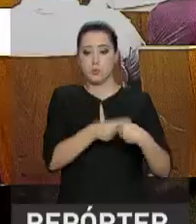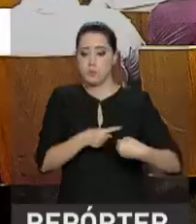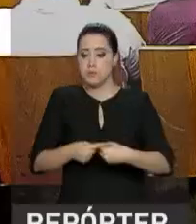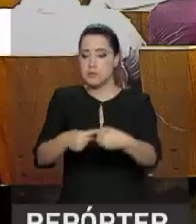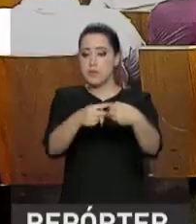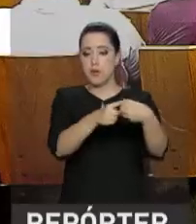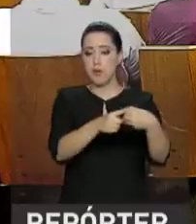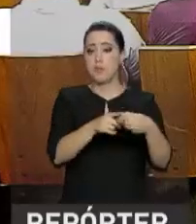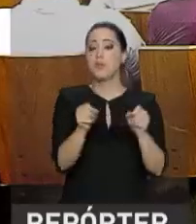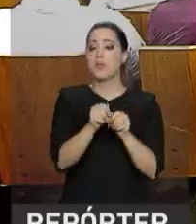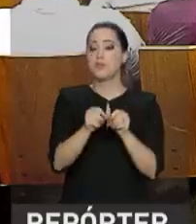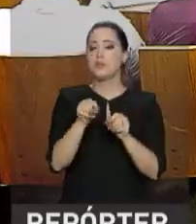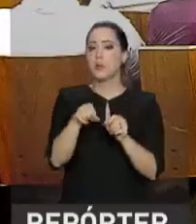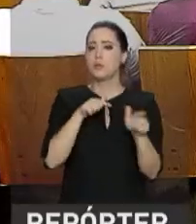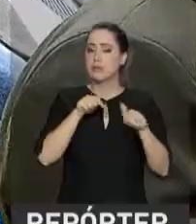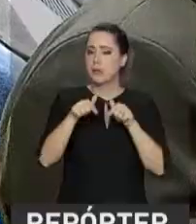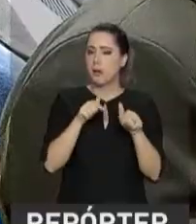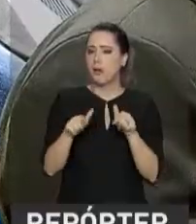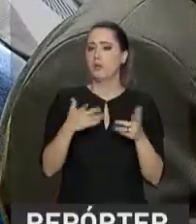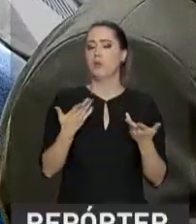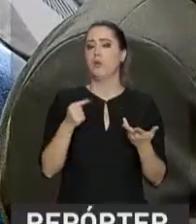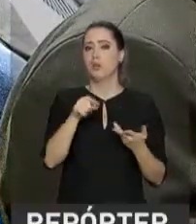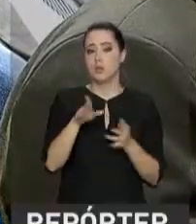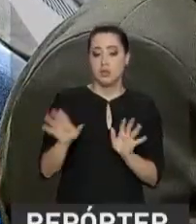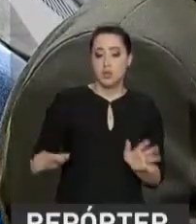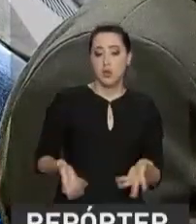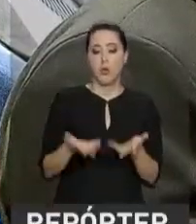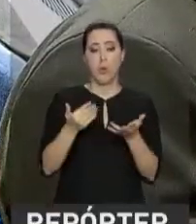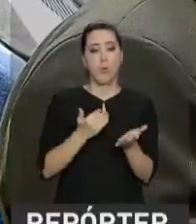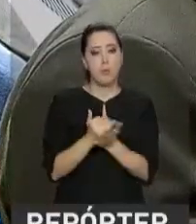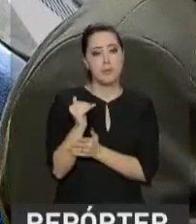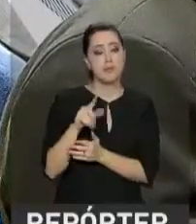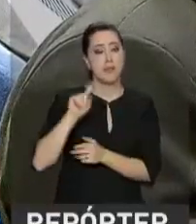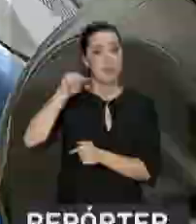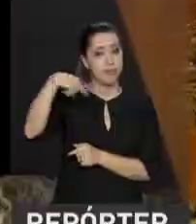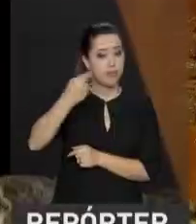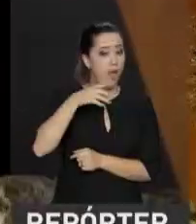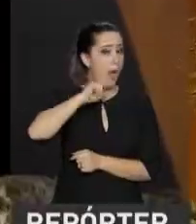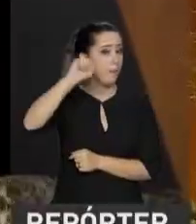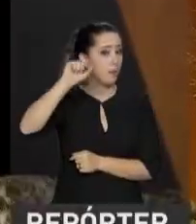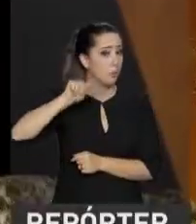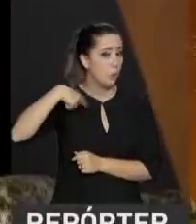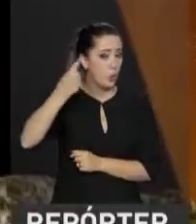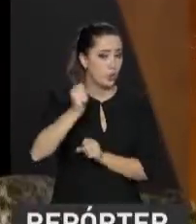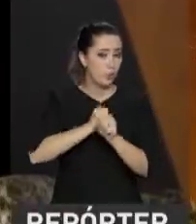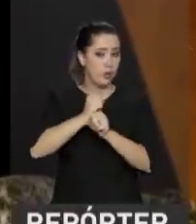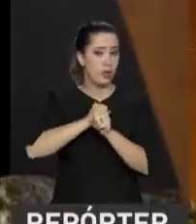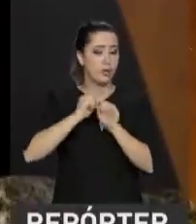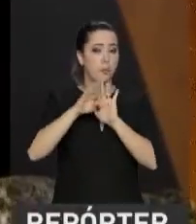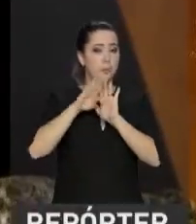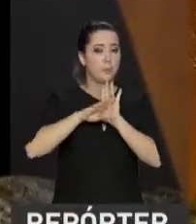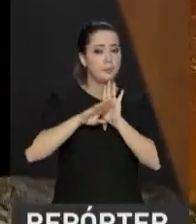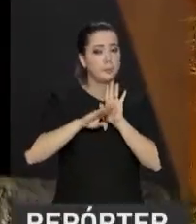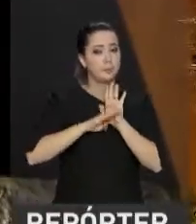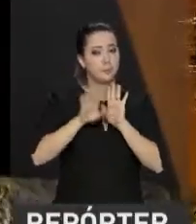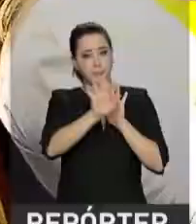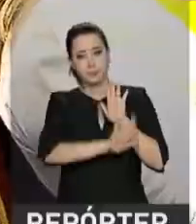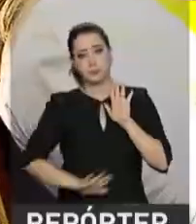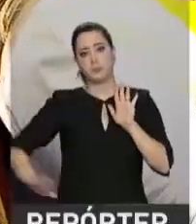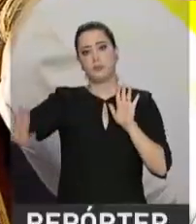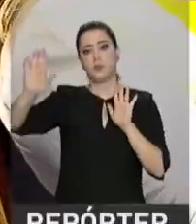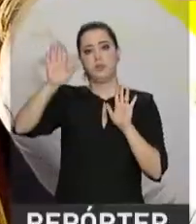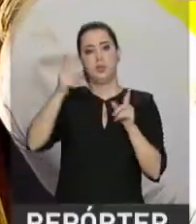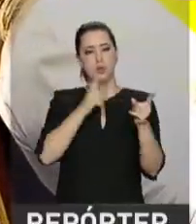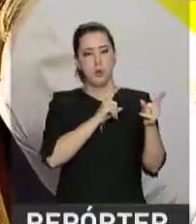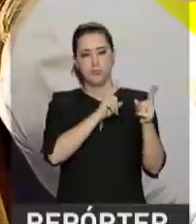a fazer o dever de casa e implantar até abril do próximo ano o plano nacional de mobilidade hoje